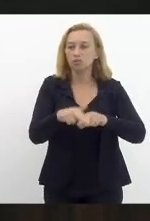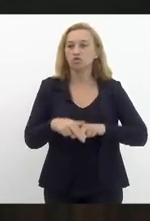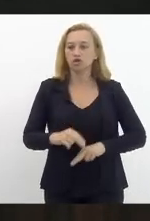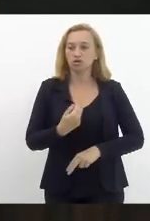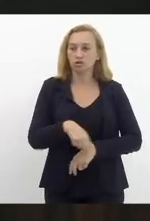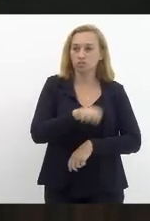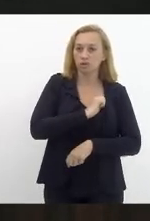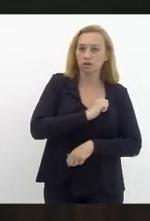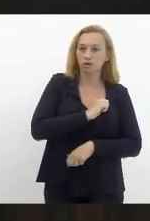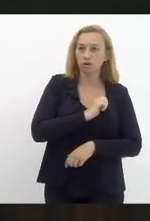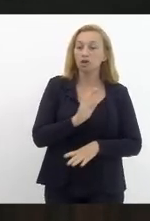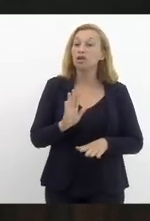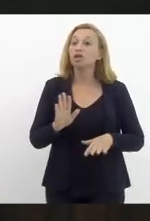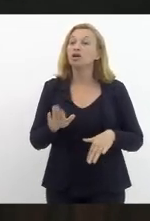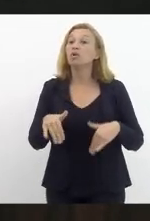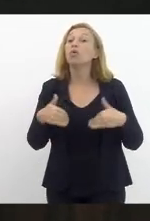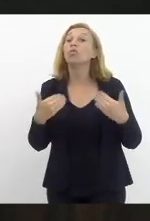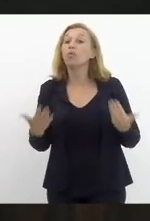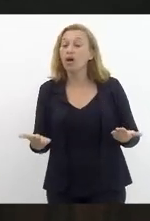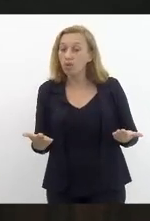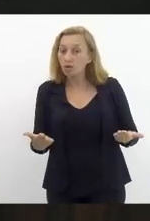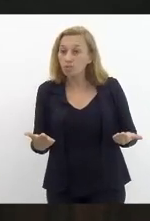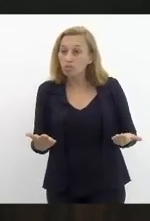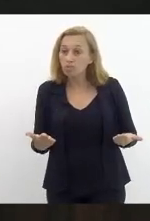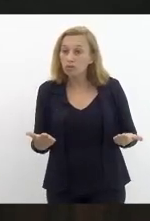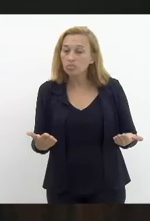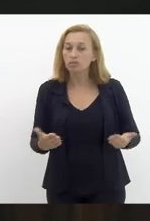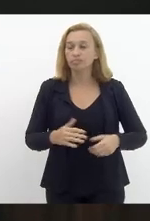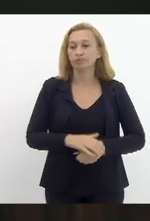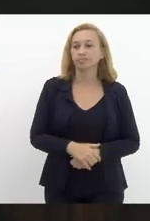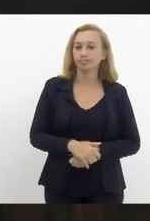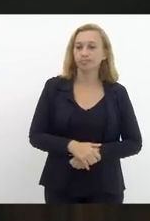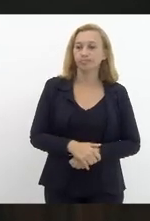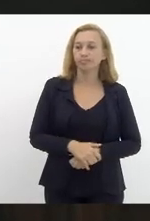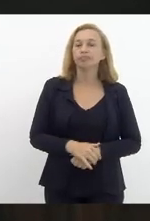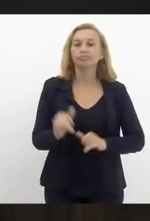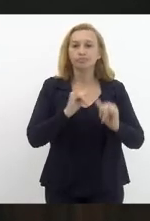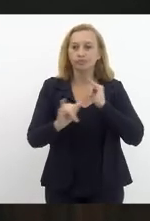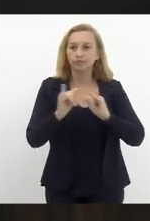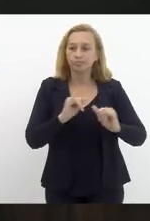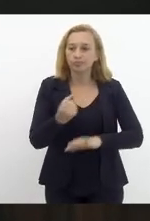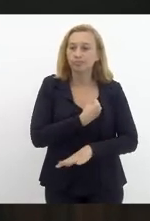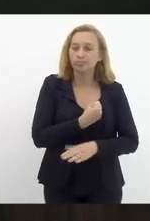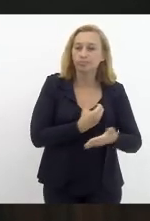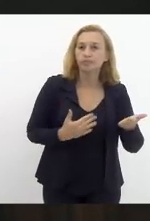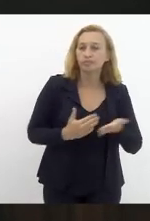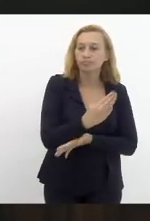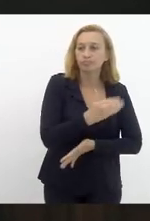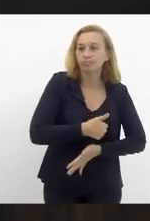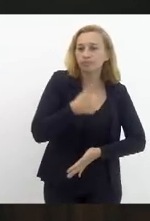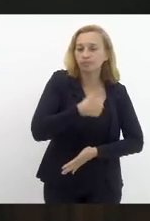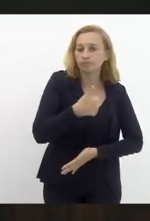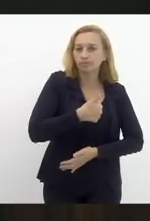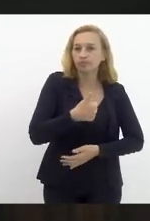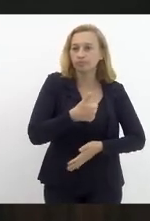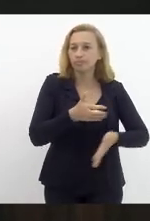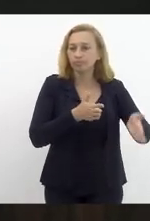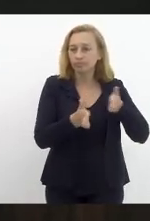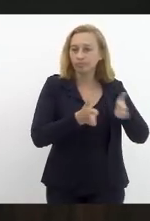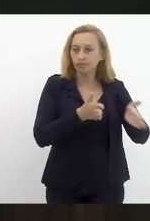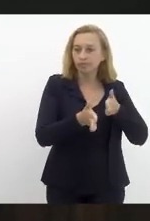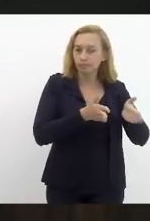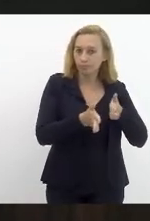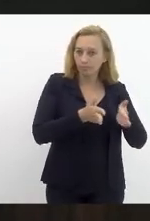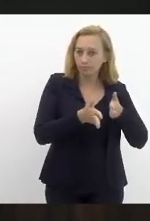positivo, informar quais são por classe e cargo. Informar qual é o número de aprovados na primeira etapa da primeira